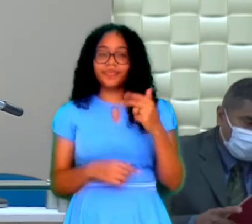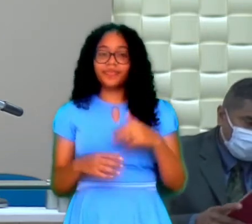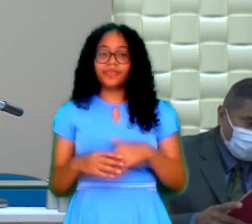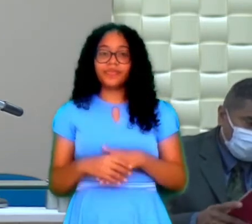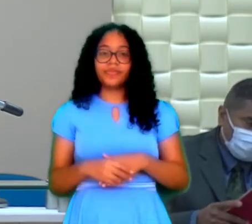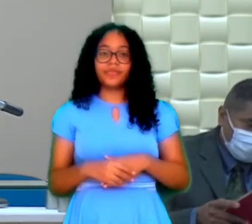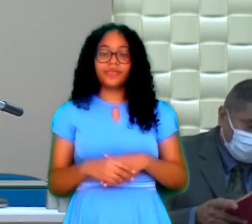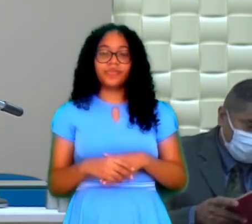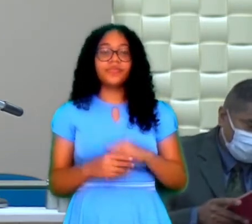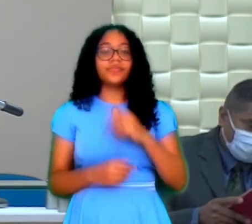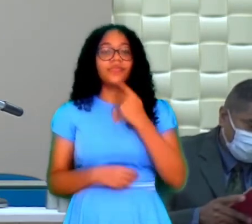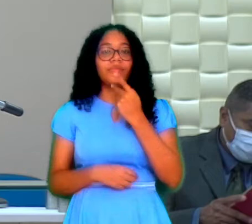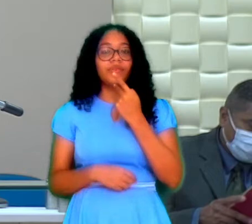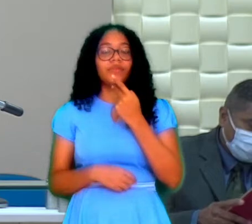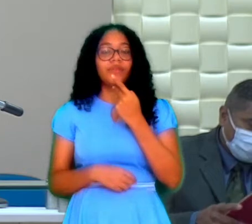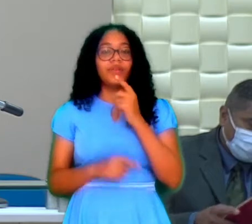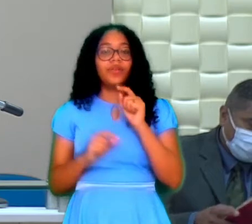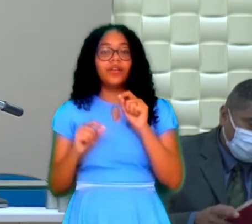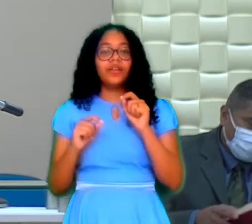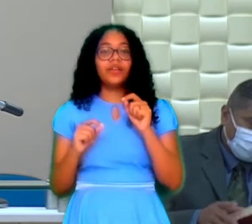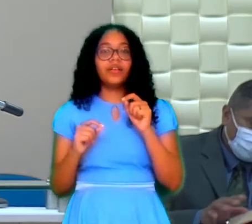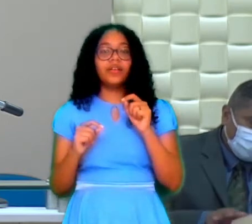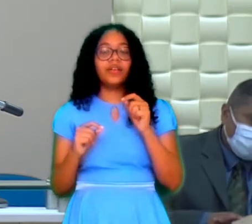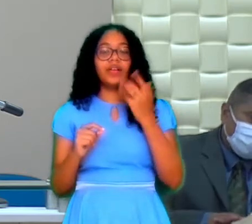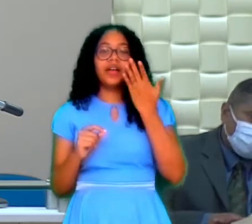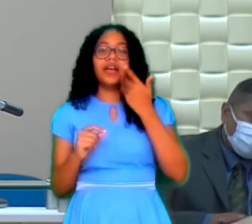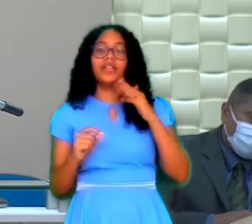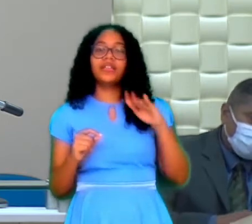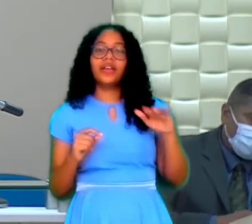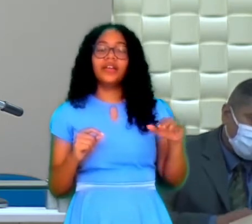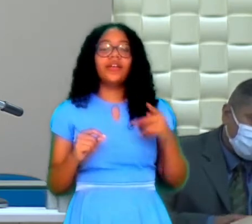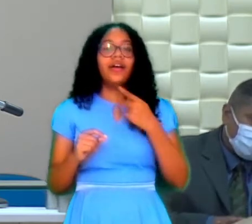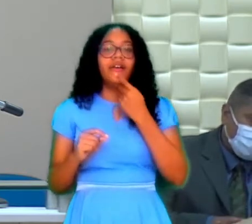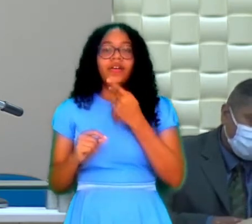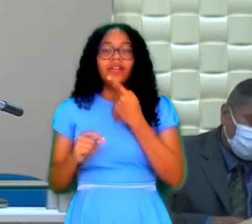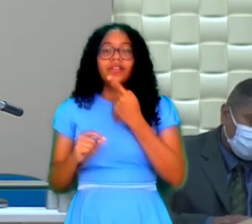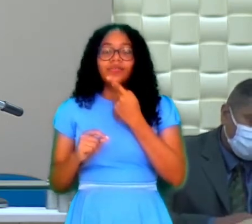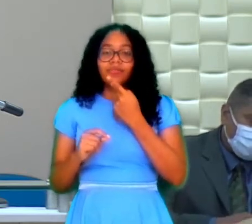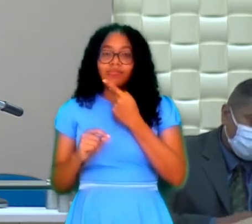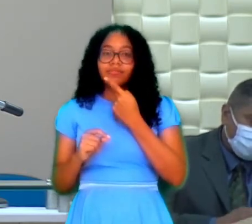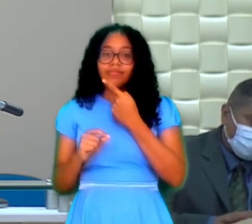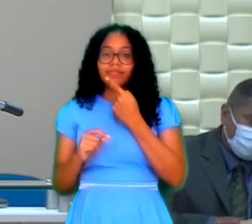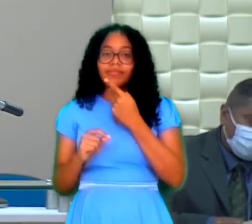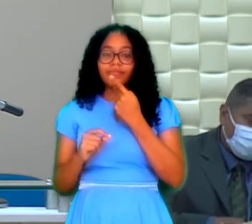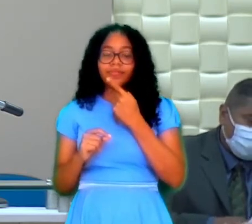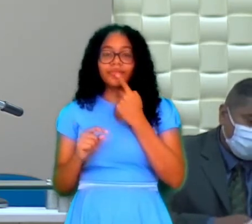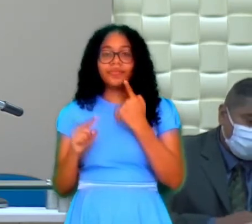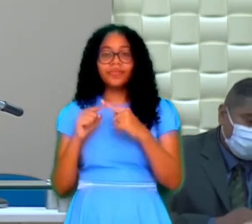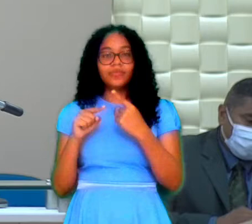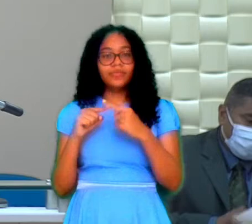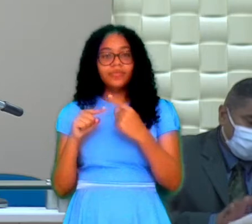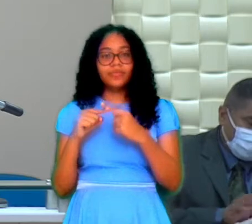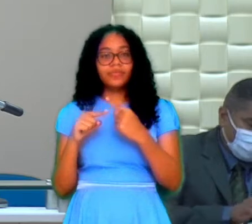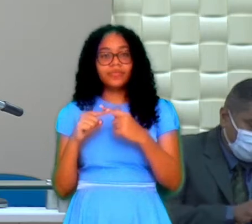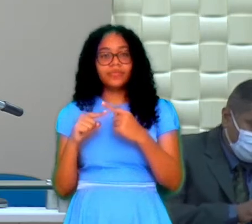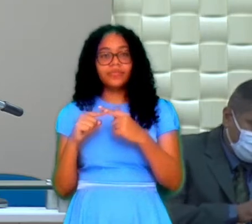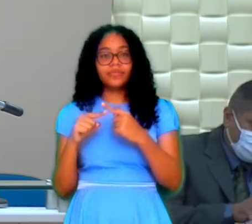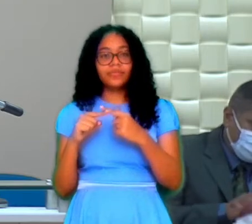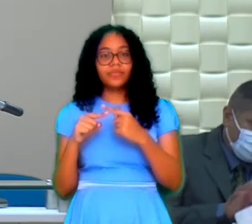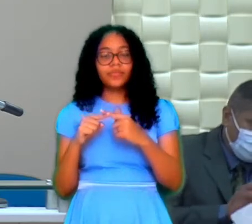Digo as crianças fazendo referência, por conta da